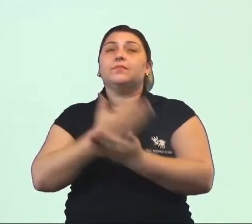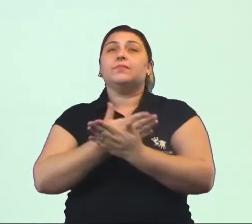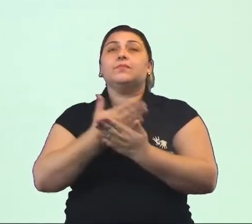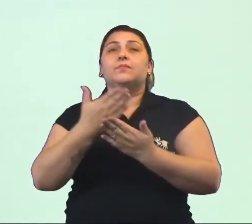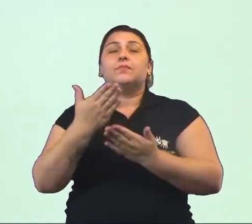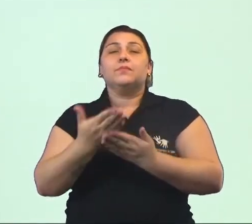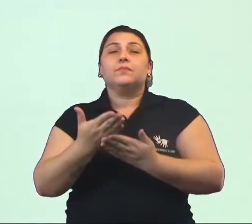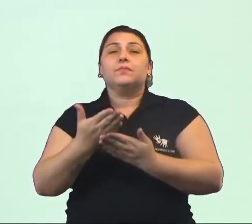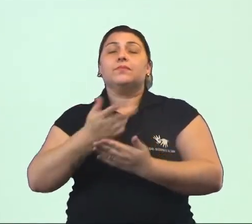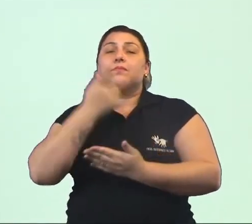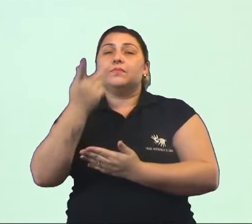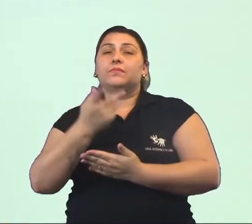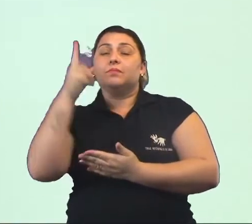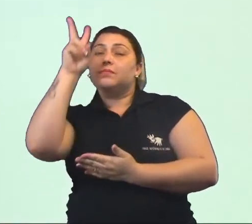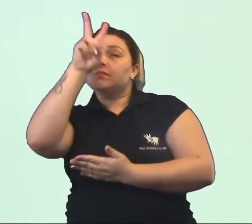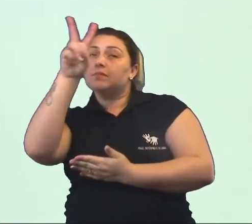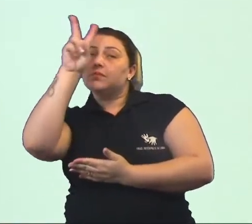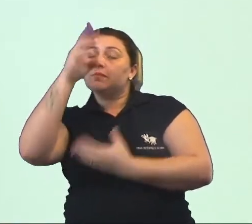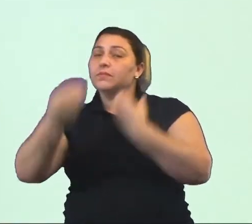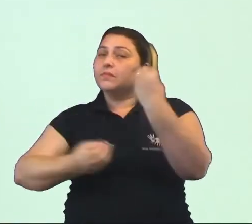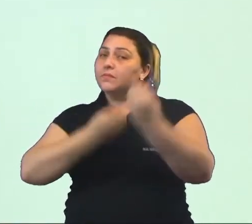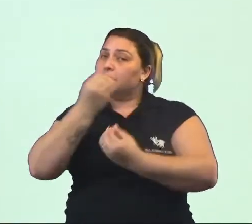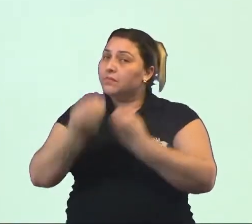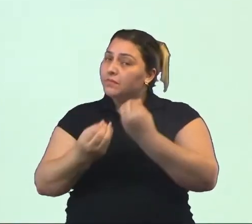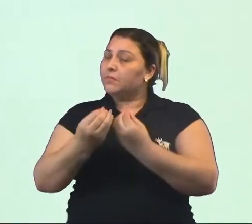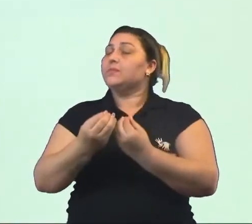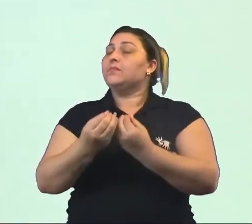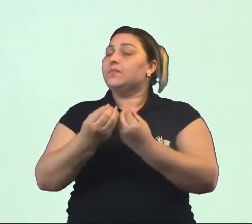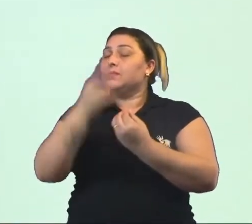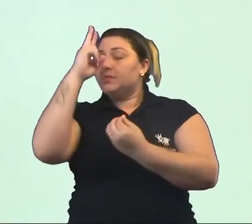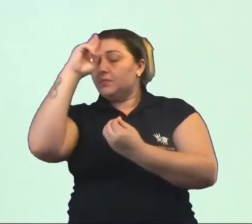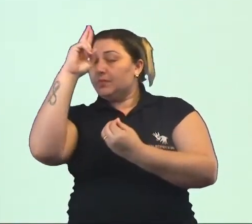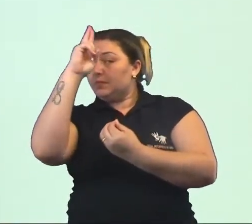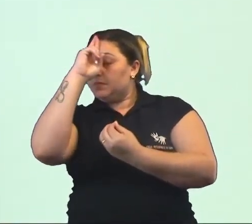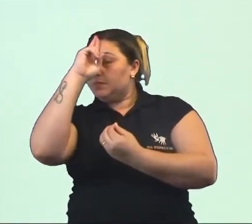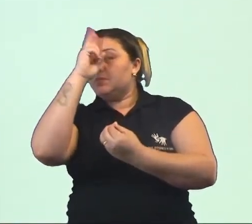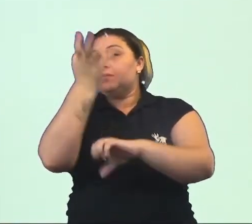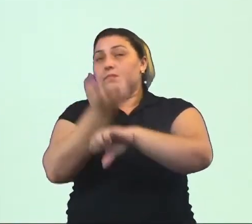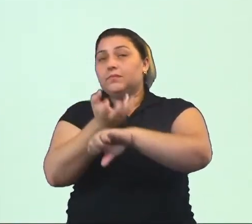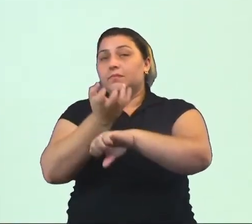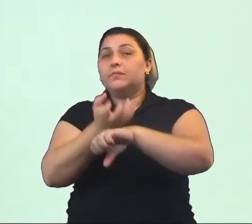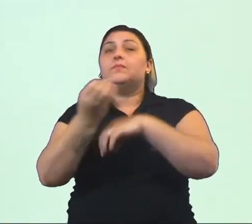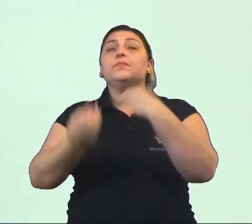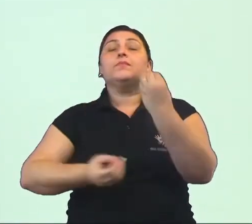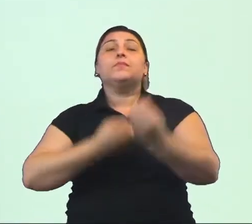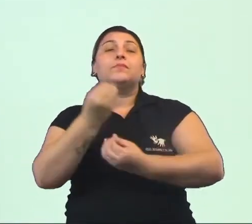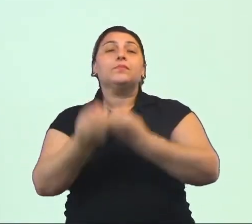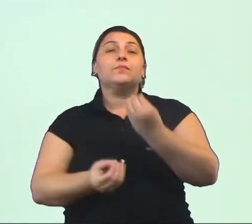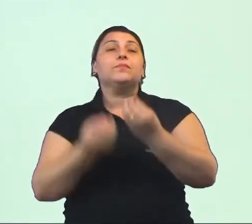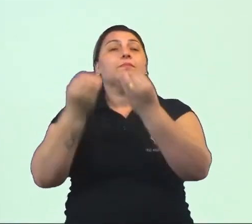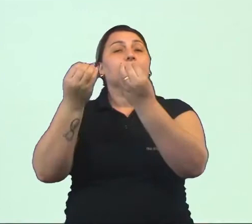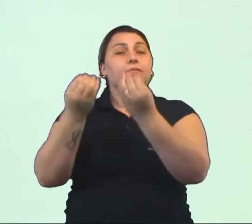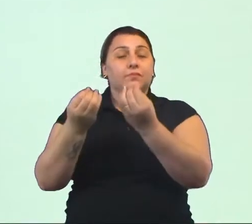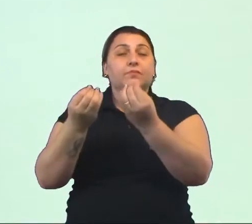iniciarmos falando da história, como é a nossa matéria, sobre o que eles